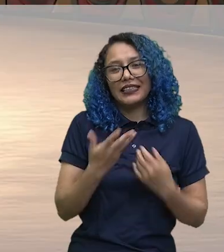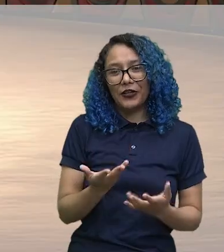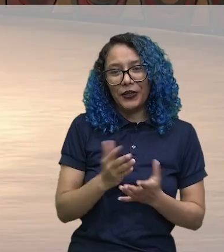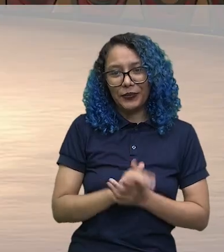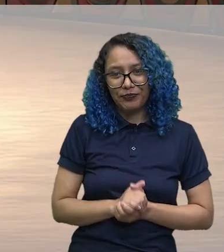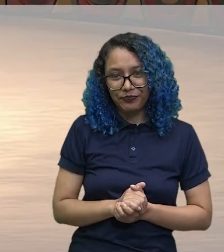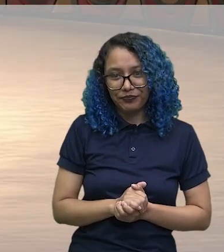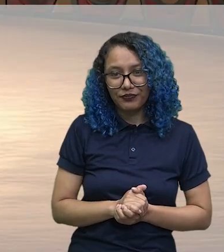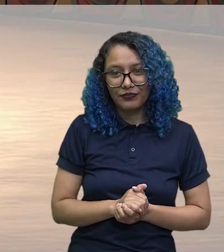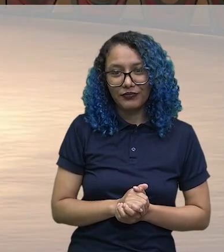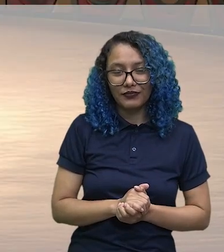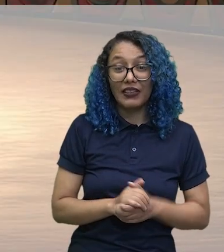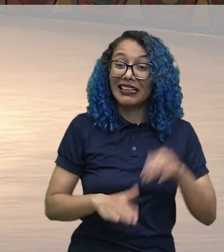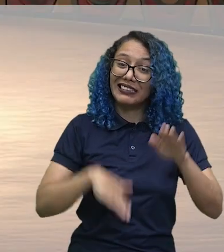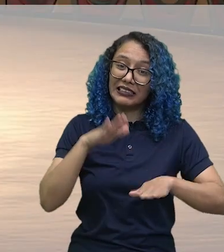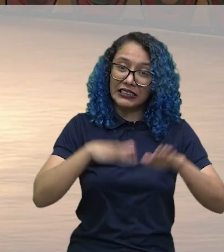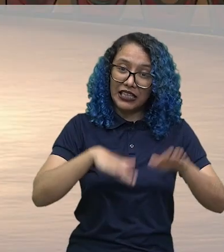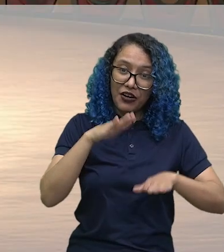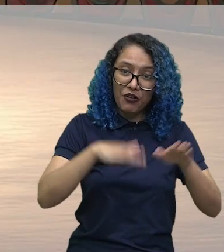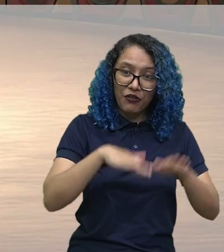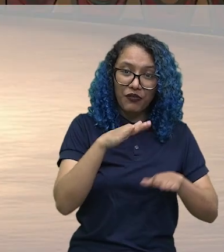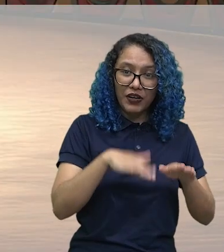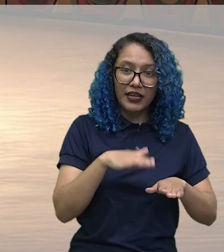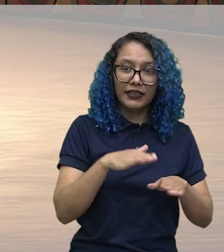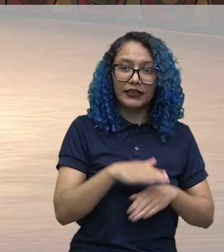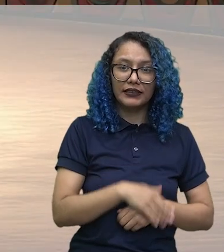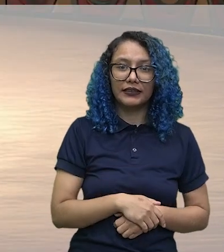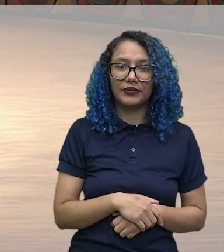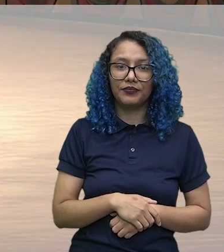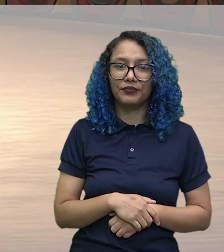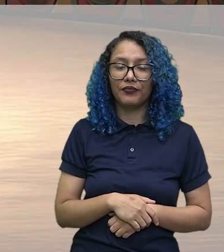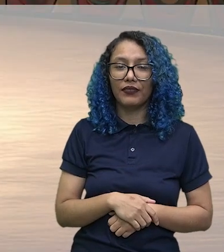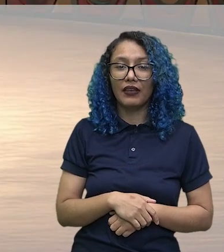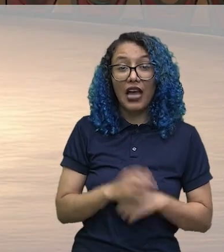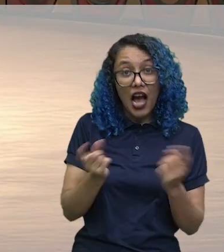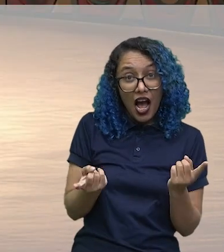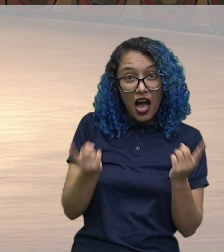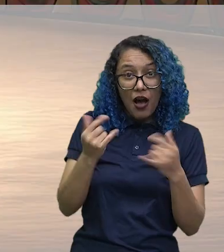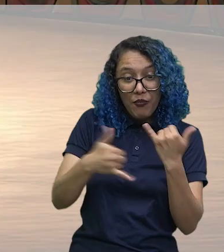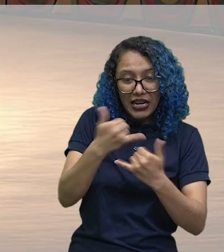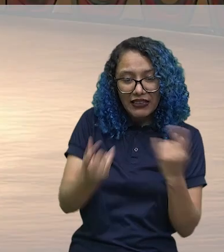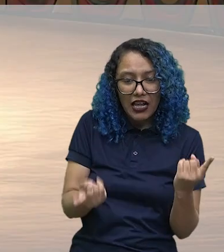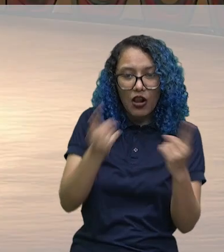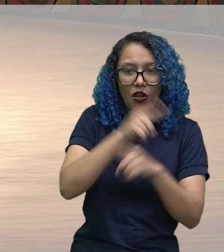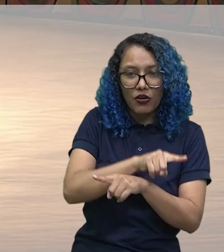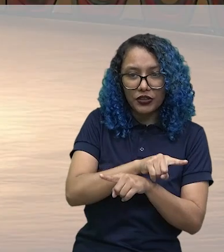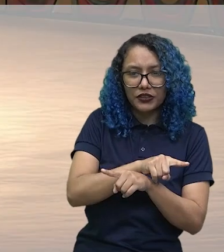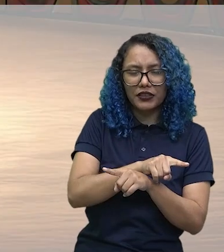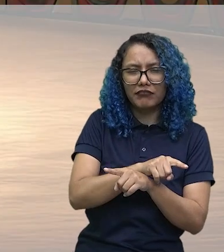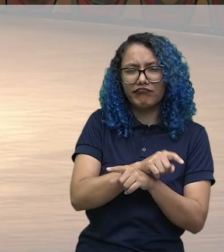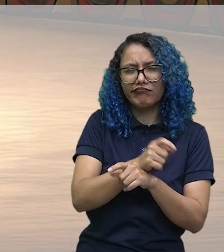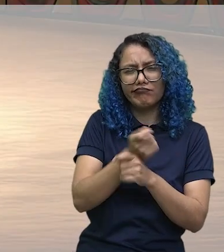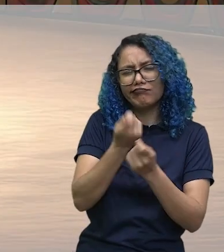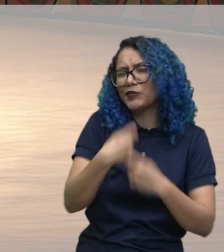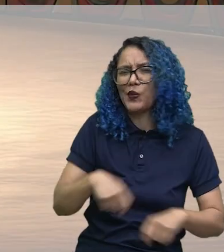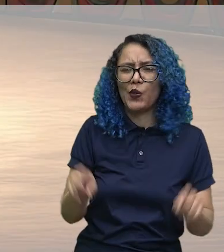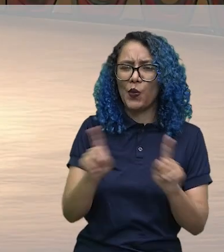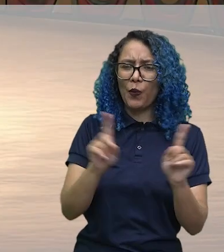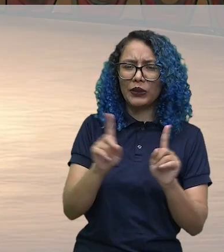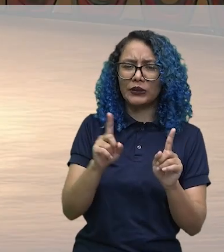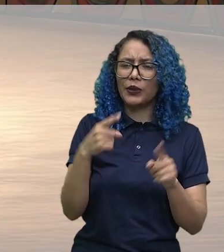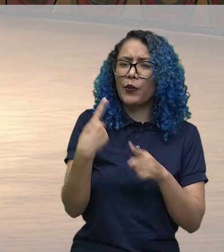Sabe, Augusto, talvez o número da inversão lógica seja